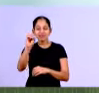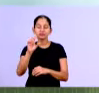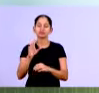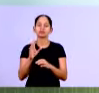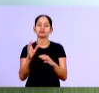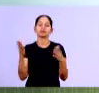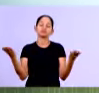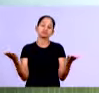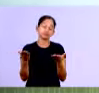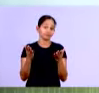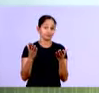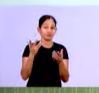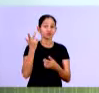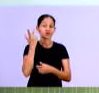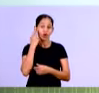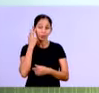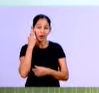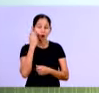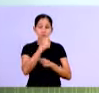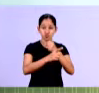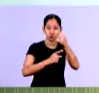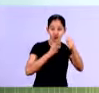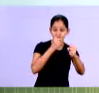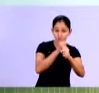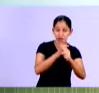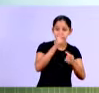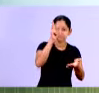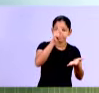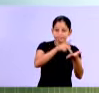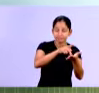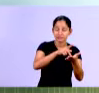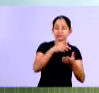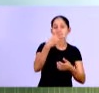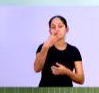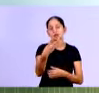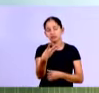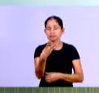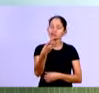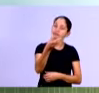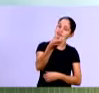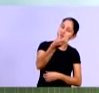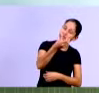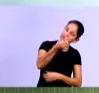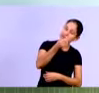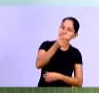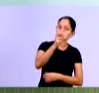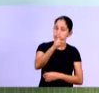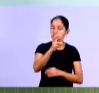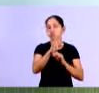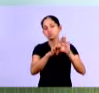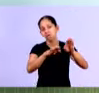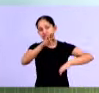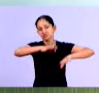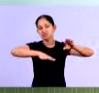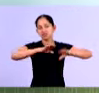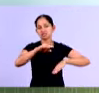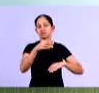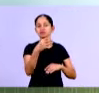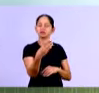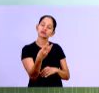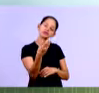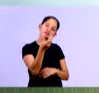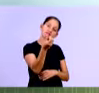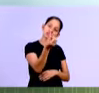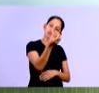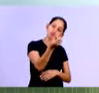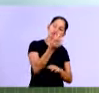um ano civil, ele tem 365, dependendo do ano, 366, ok? Se for o ano for